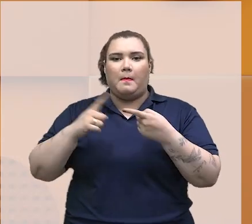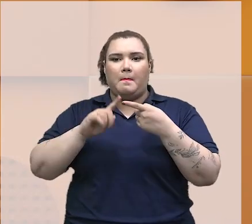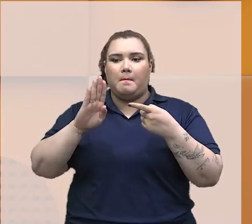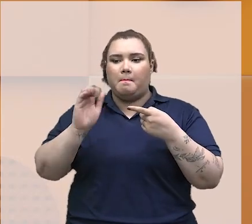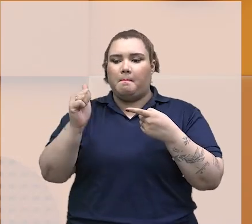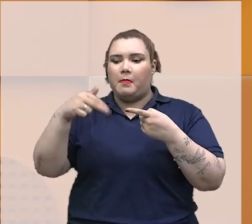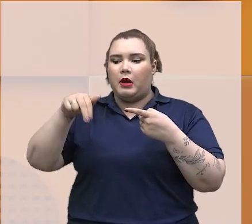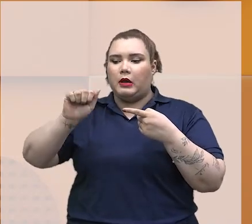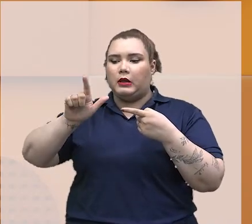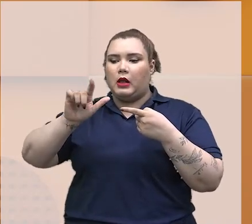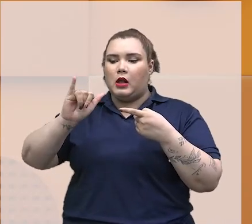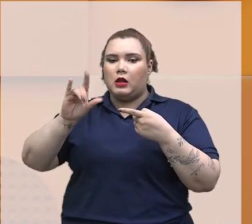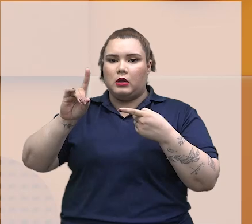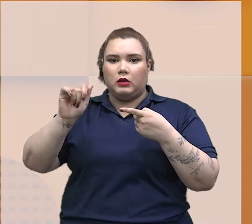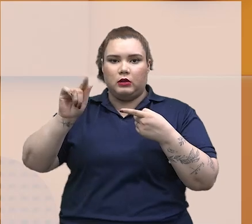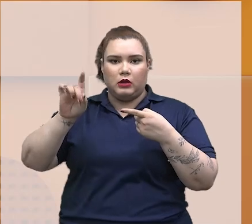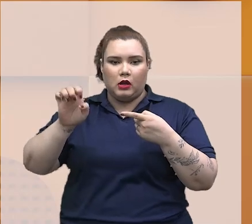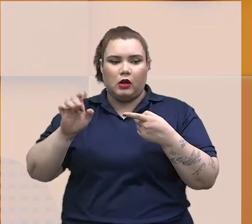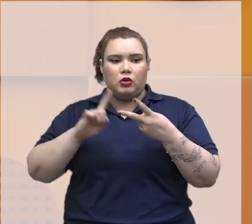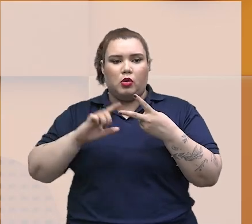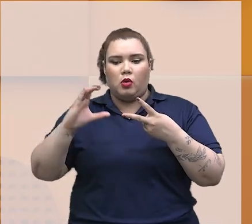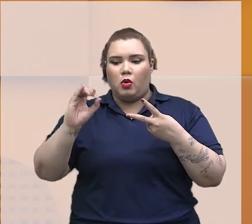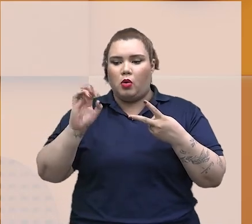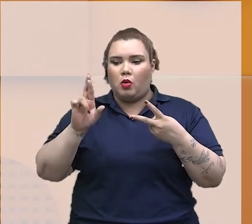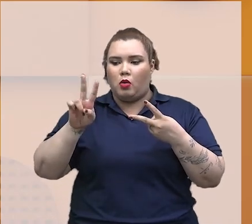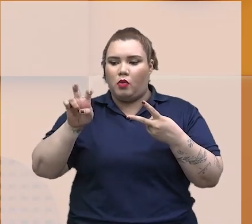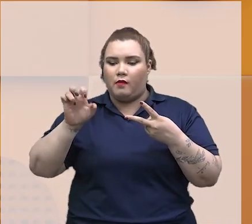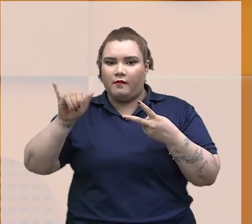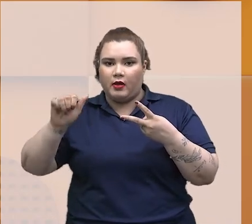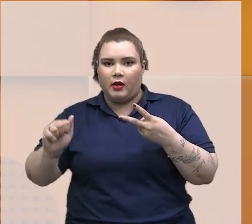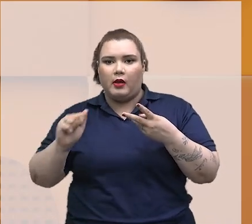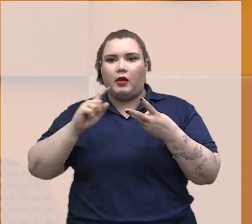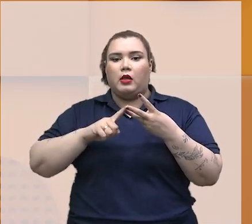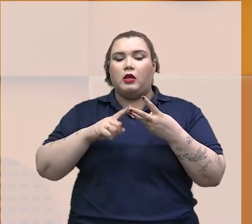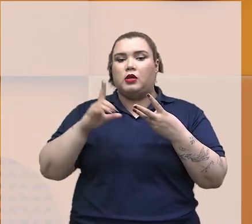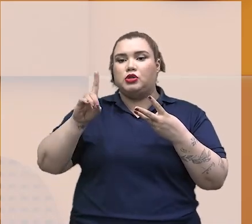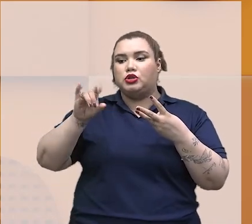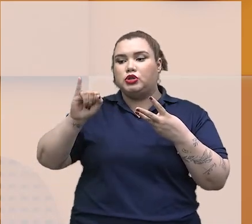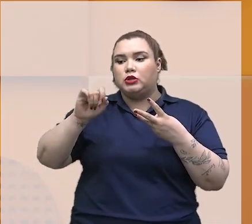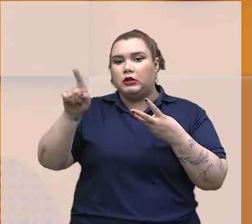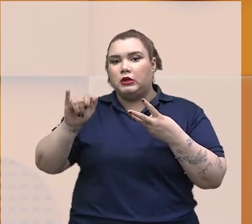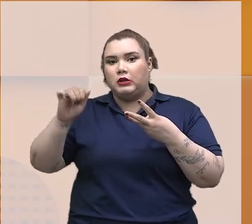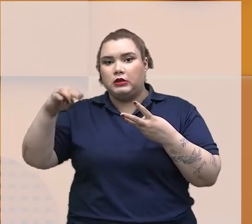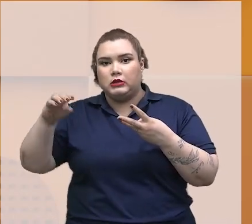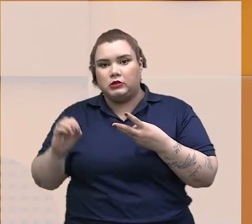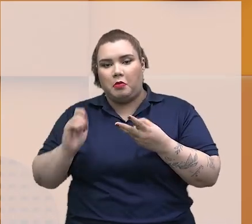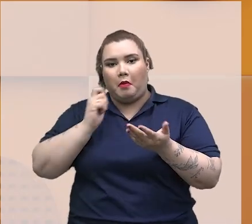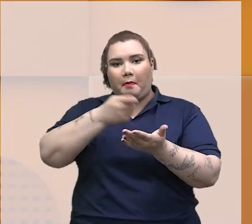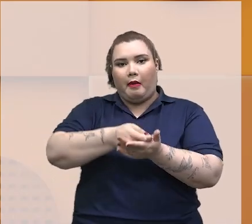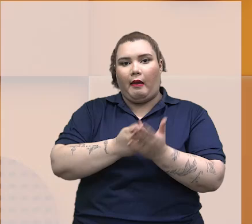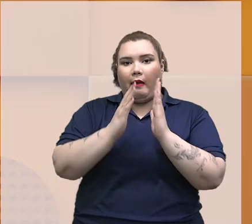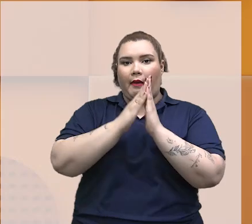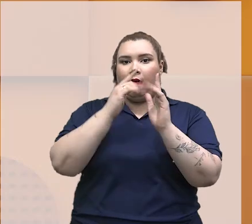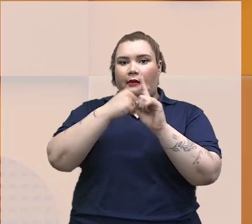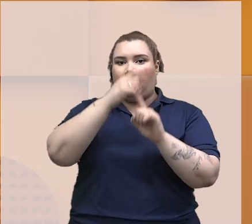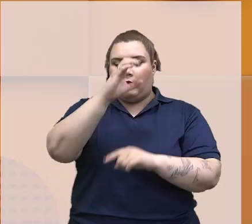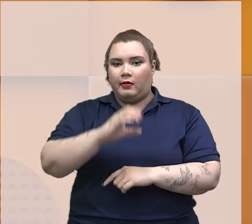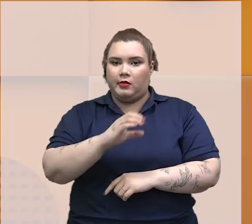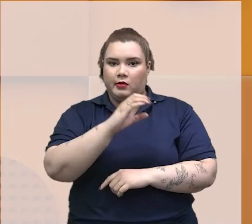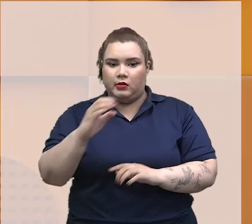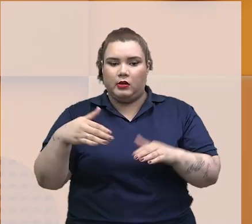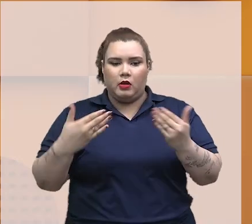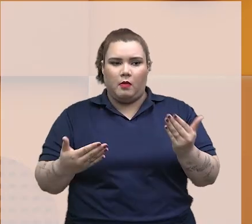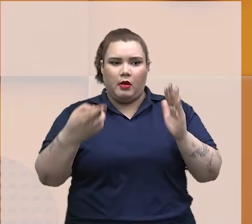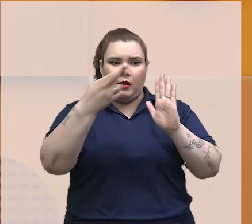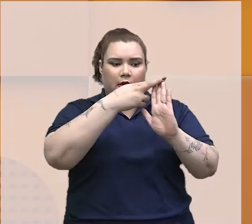corvéia, tá certo? Temos também aí o dízimo para a igreja. Percebam então, não é mesmo? Que é um regime então